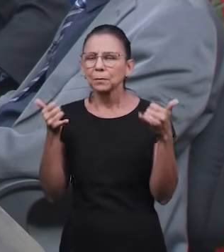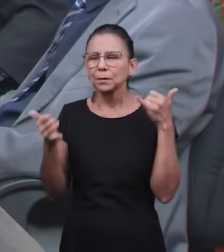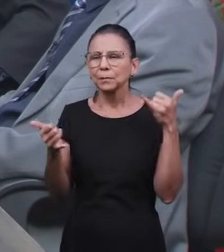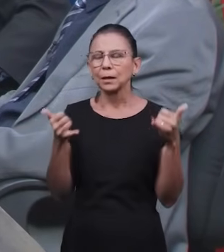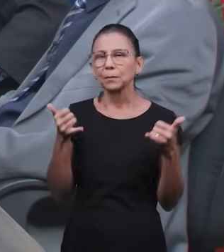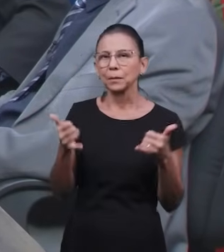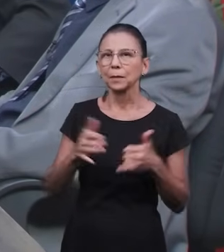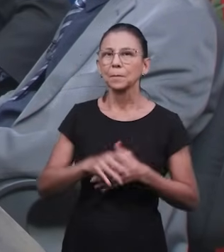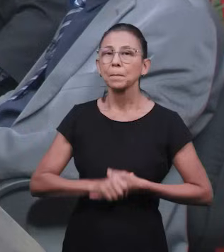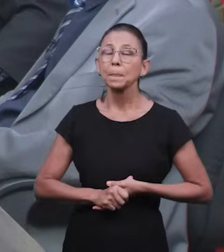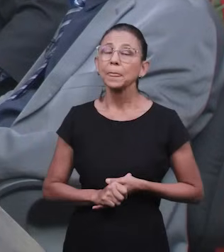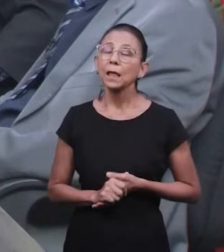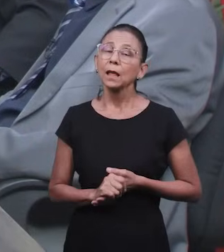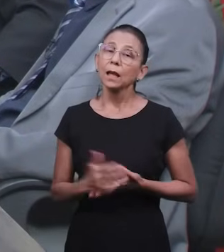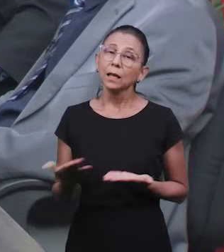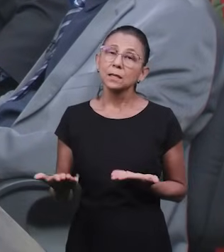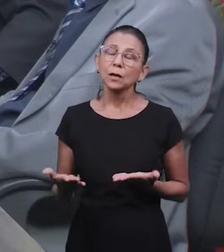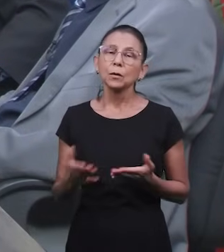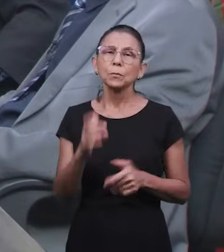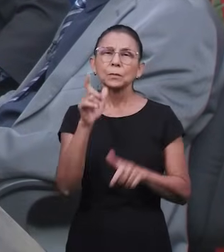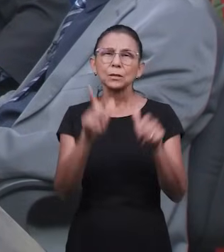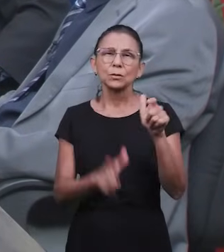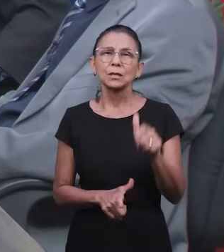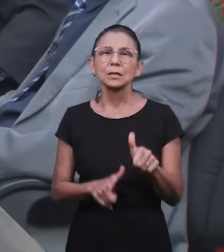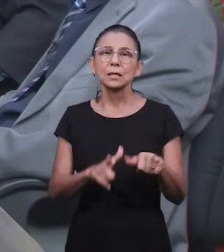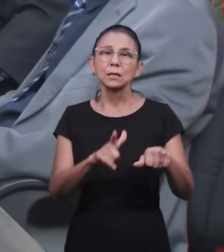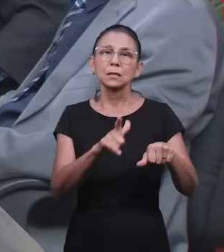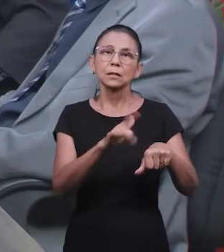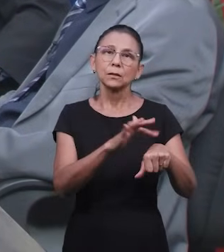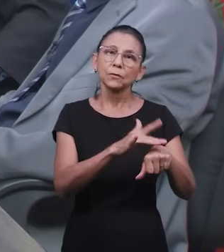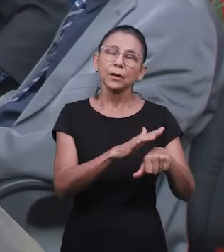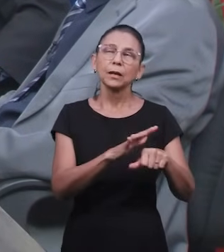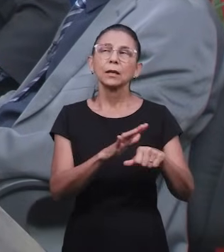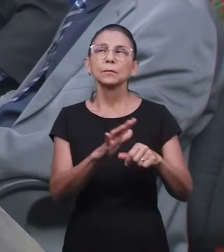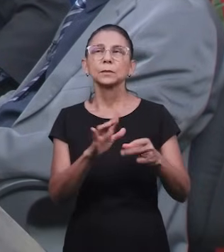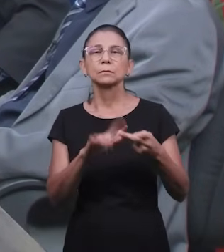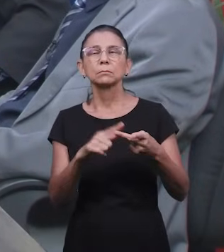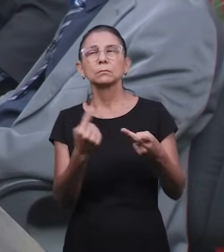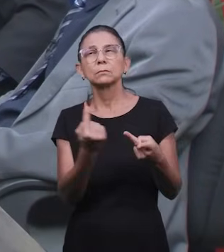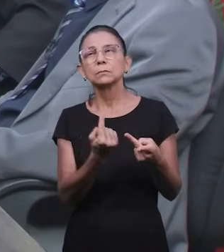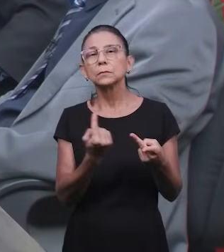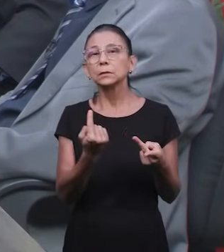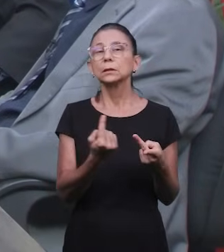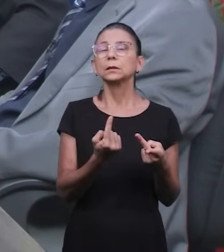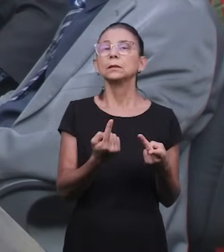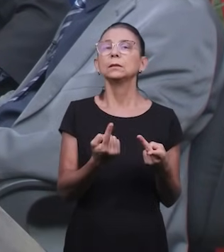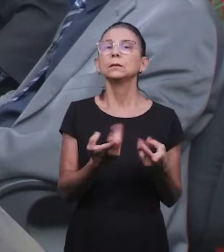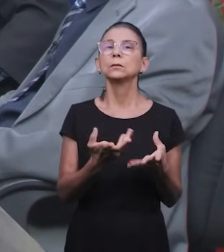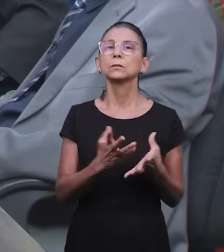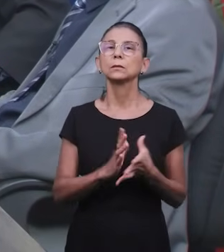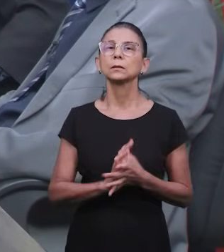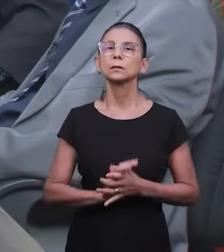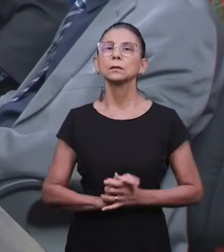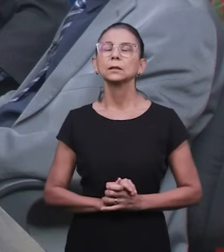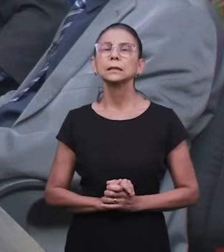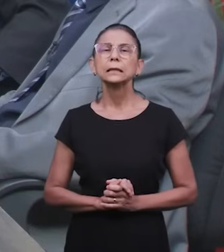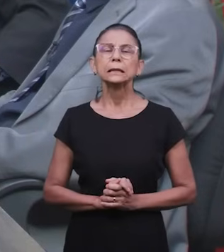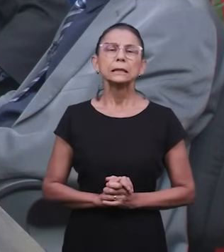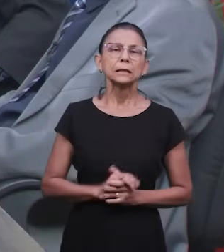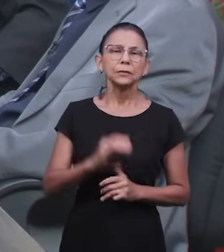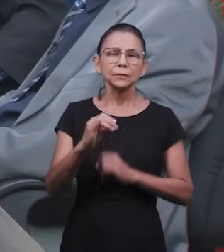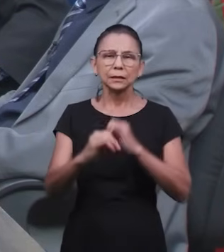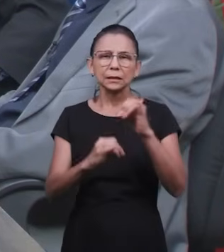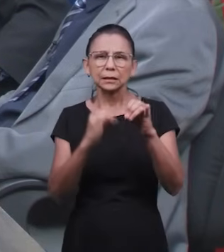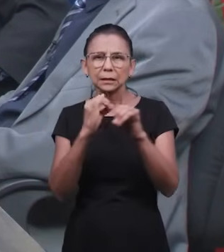ambiente, às vezes enfermas, às vezes sozinhas, e procuram